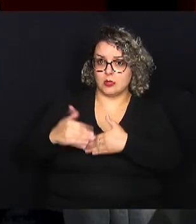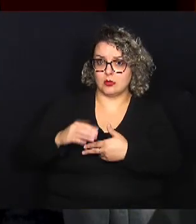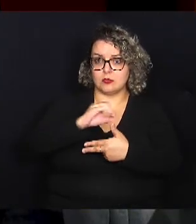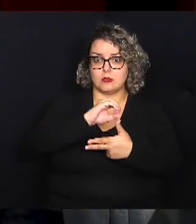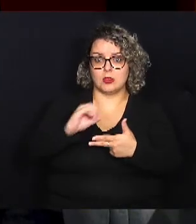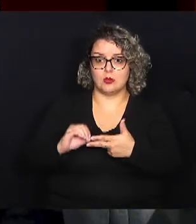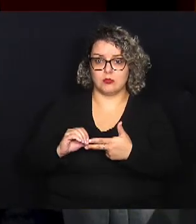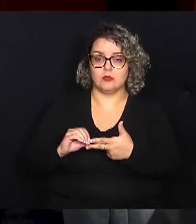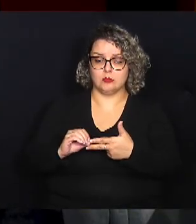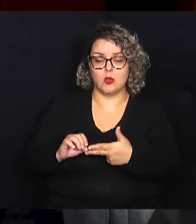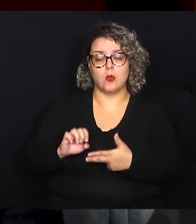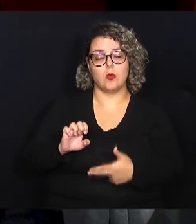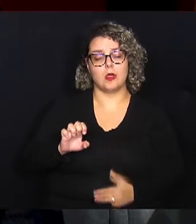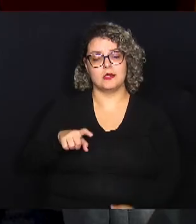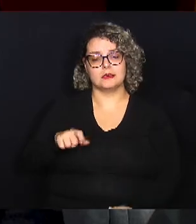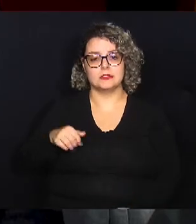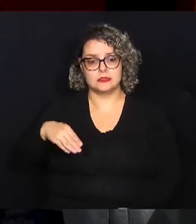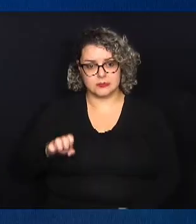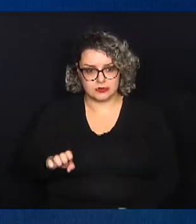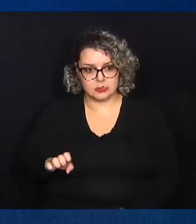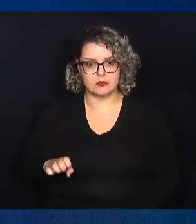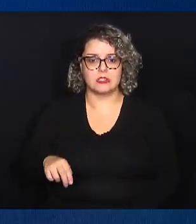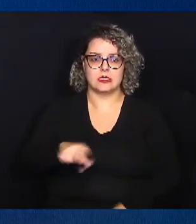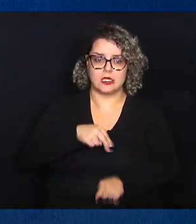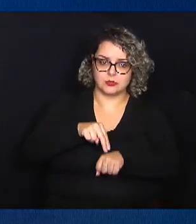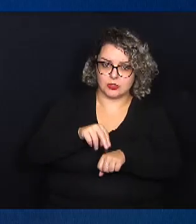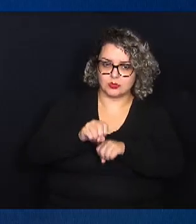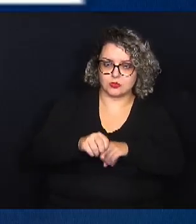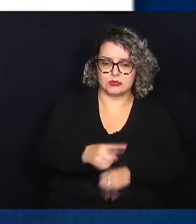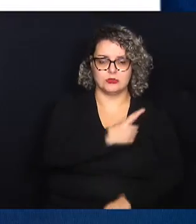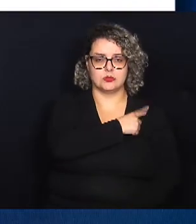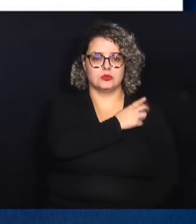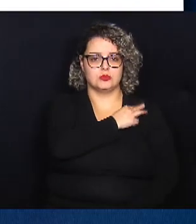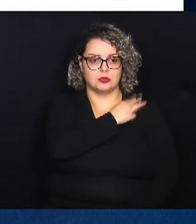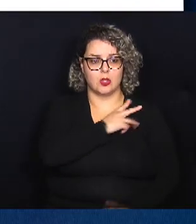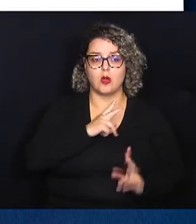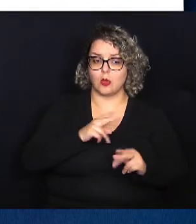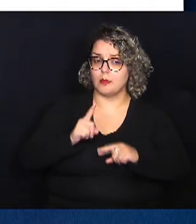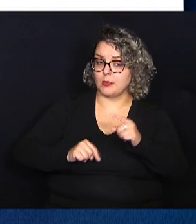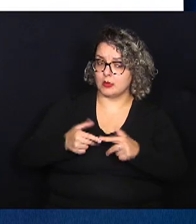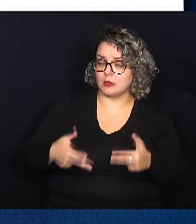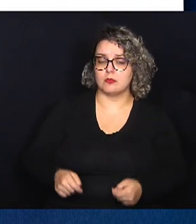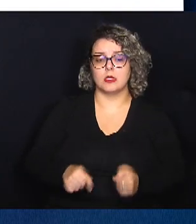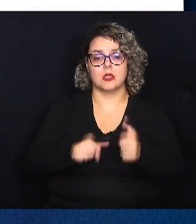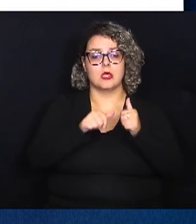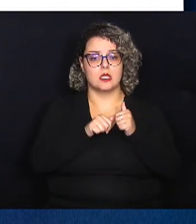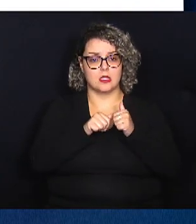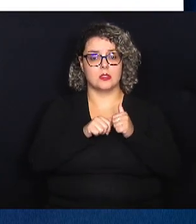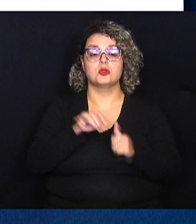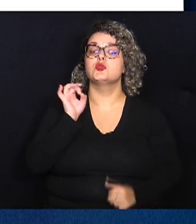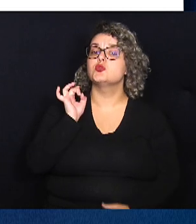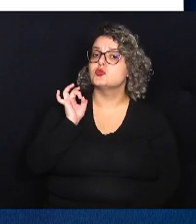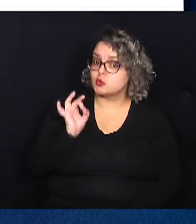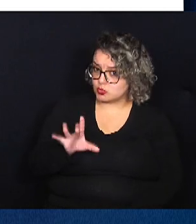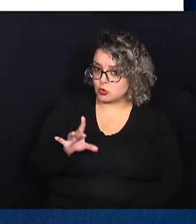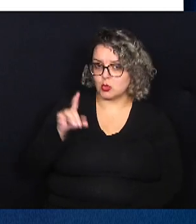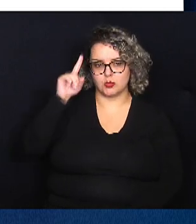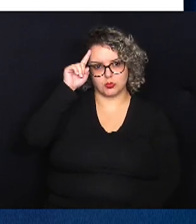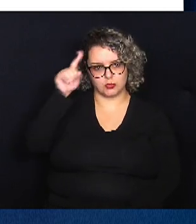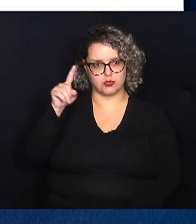Exame Nacional do Ensino Médio, no dia das provas. De acordo com a matéria, o benefício será concedido apenas nas datas